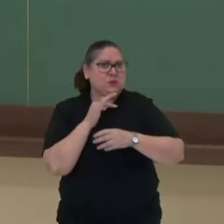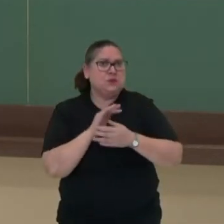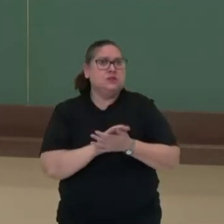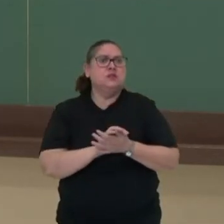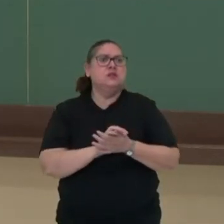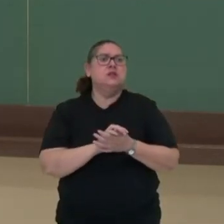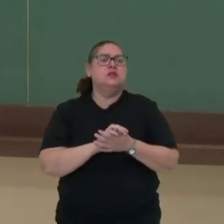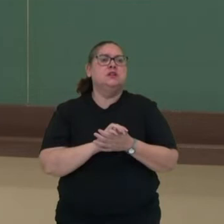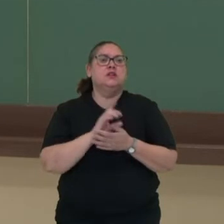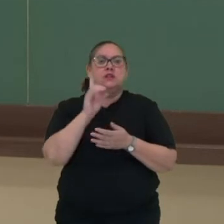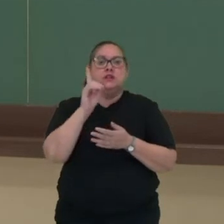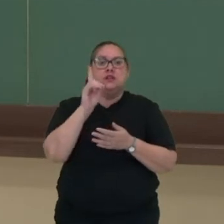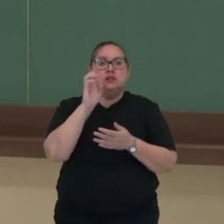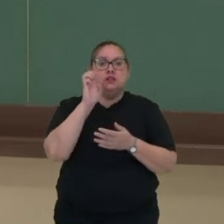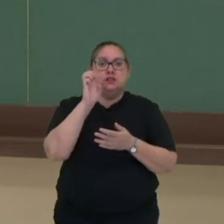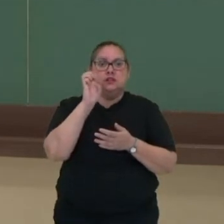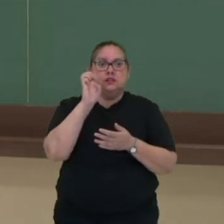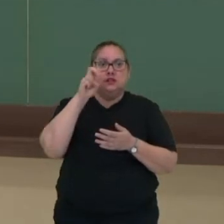Pessoal, a dengue